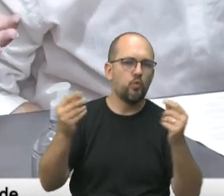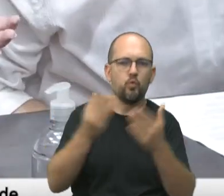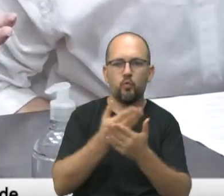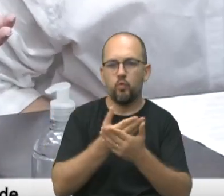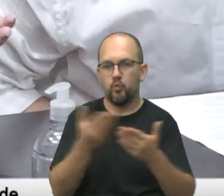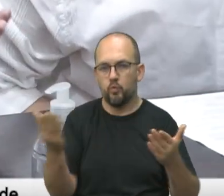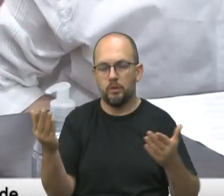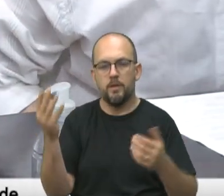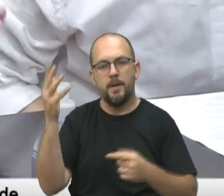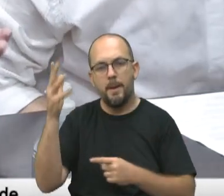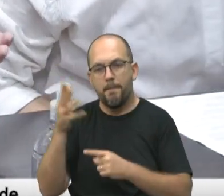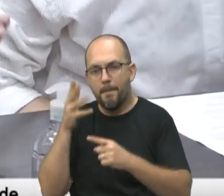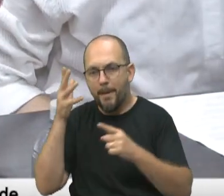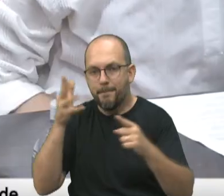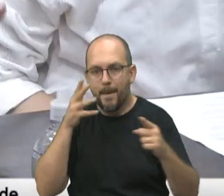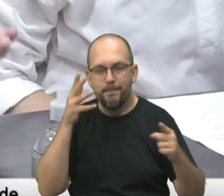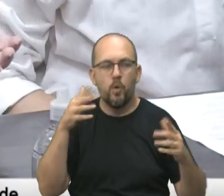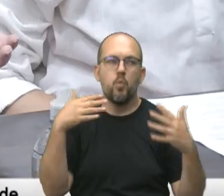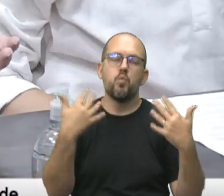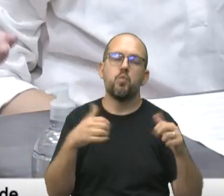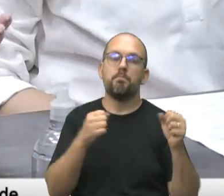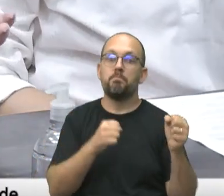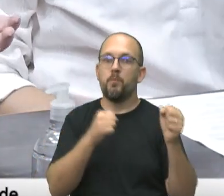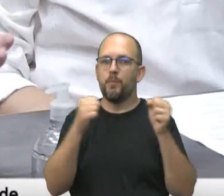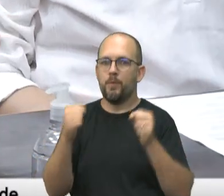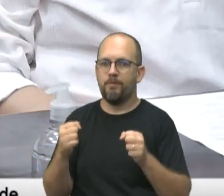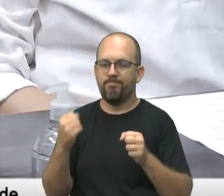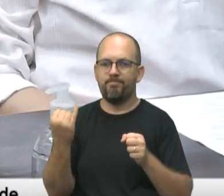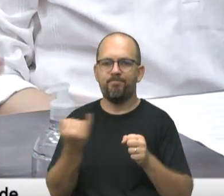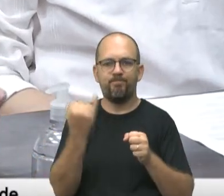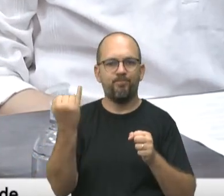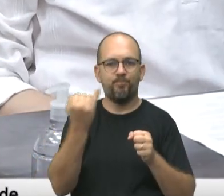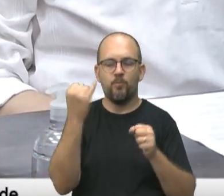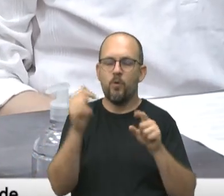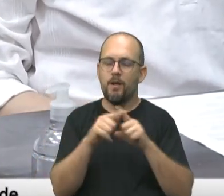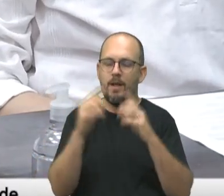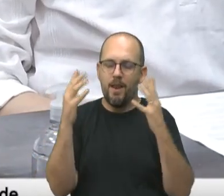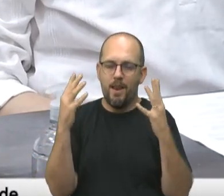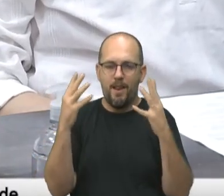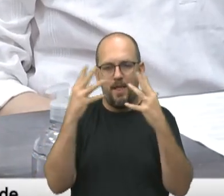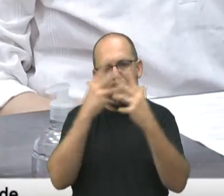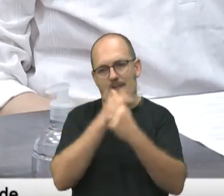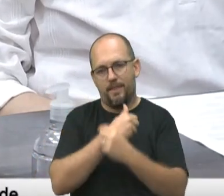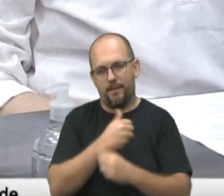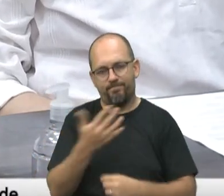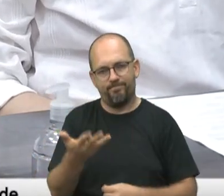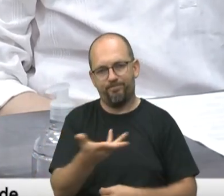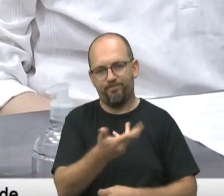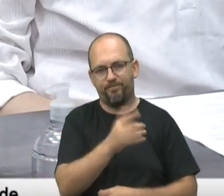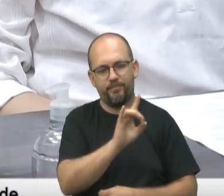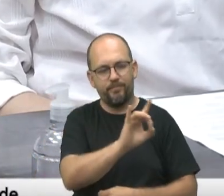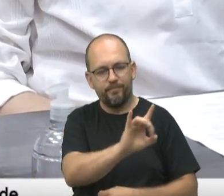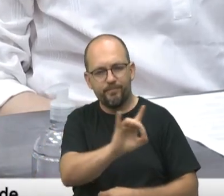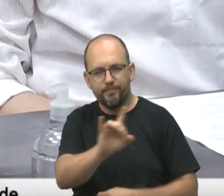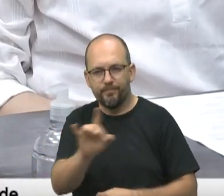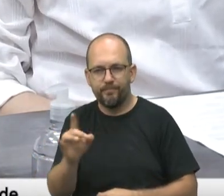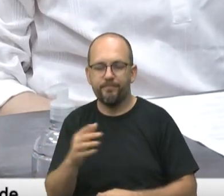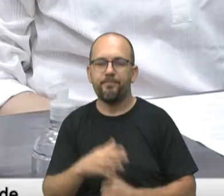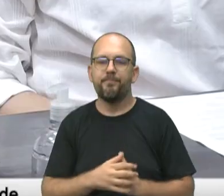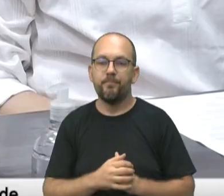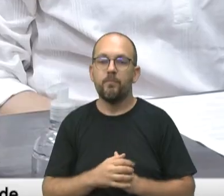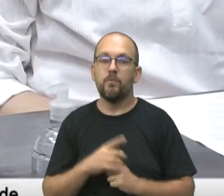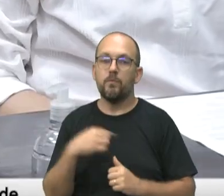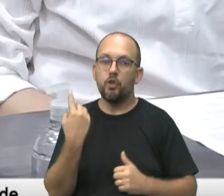as falas extremamente potentes, extremamente lindas. Quero dizer que nós estamos